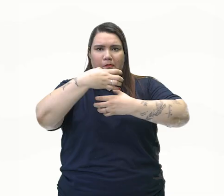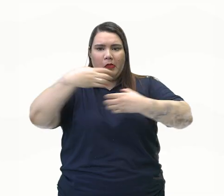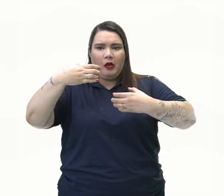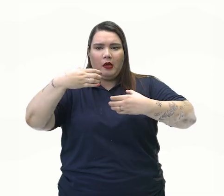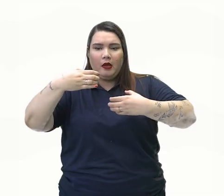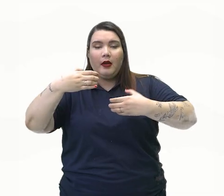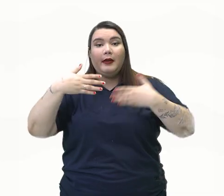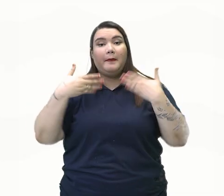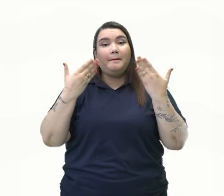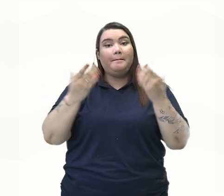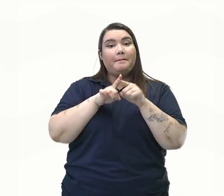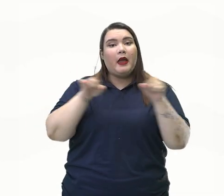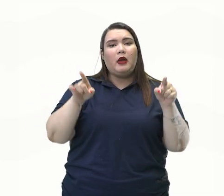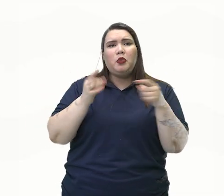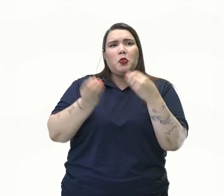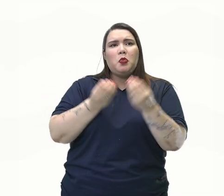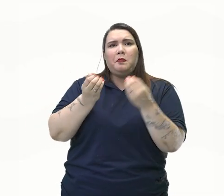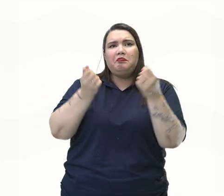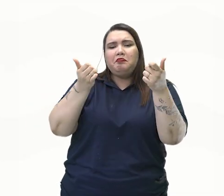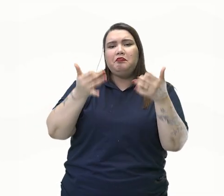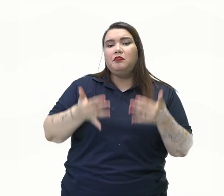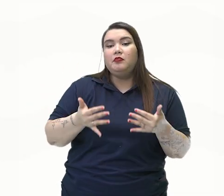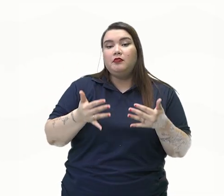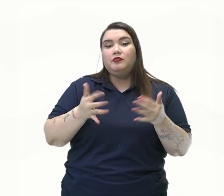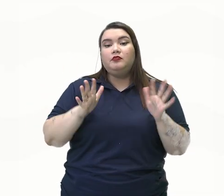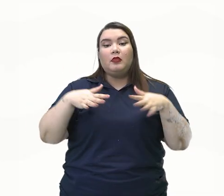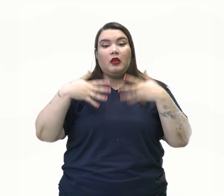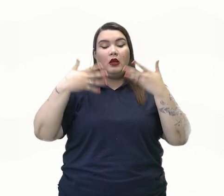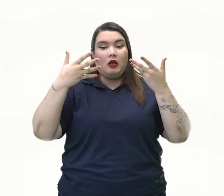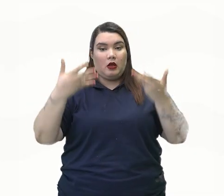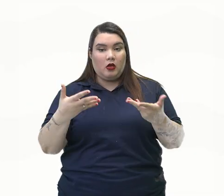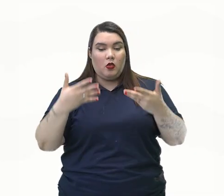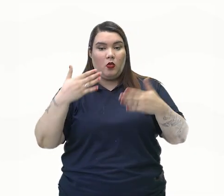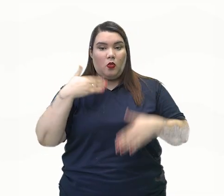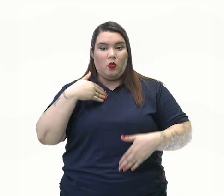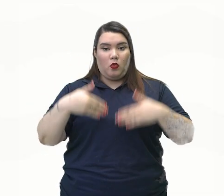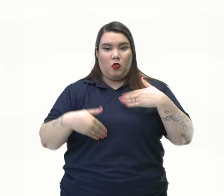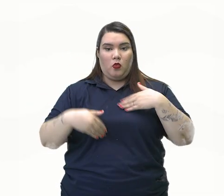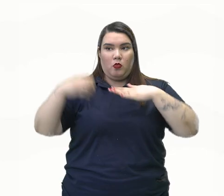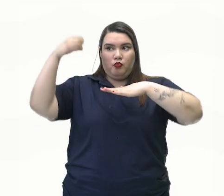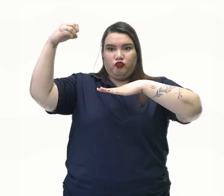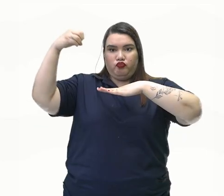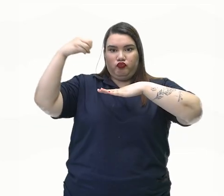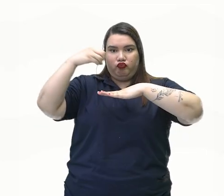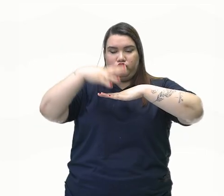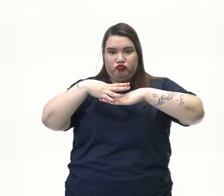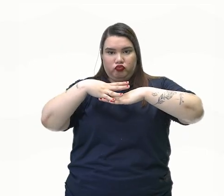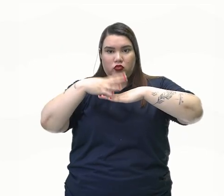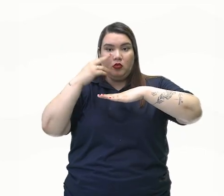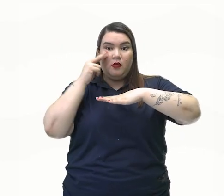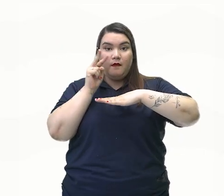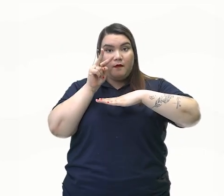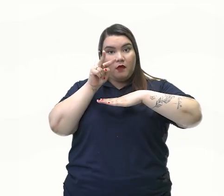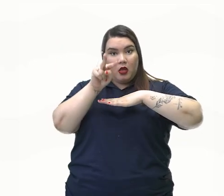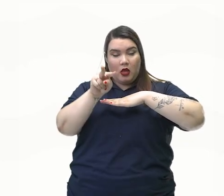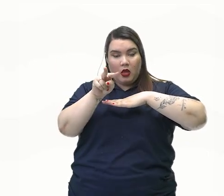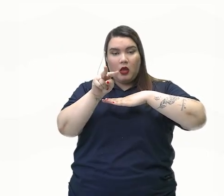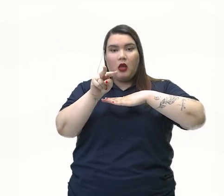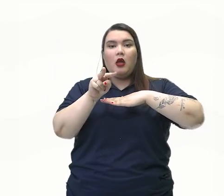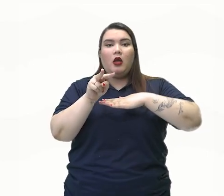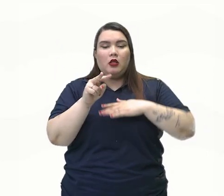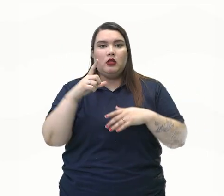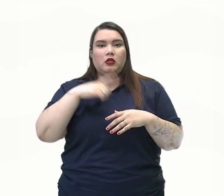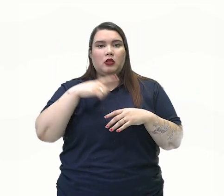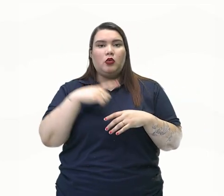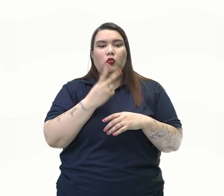outra posição. E como a física explica isto? A luz que sai do corpo e chega até os nossos